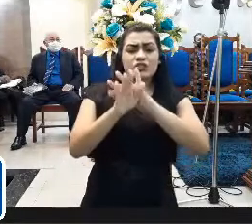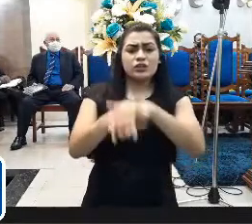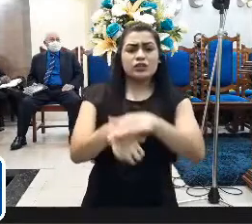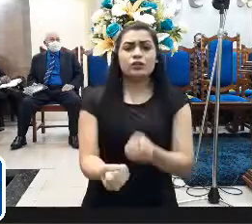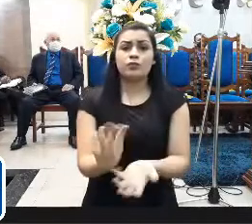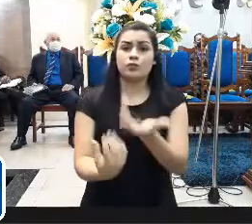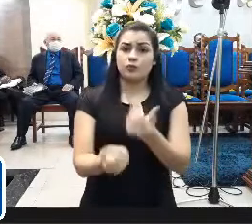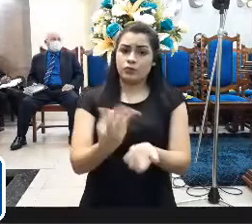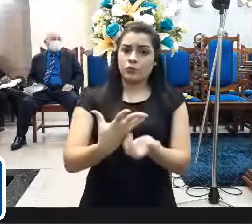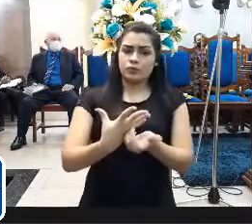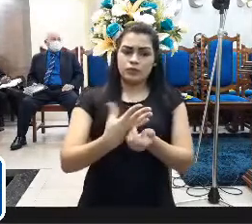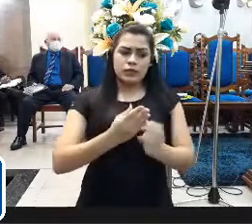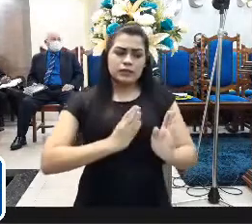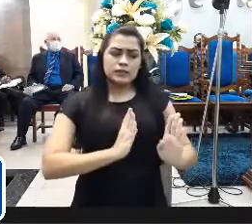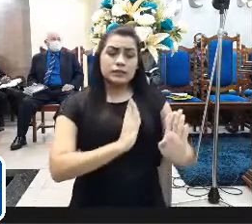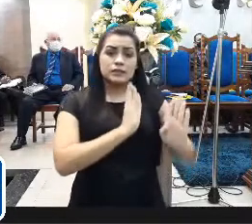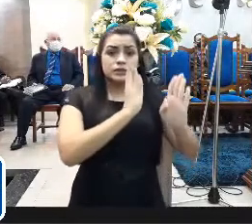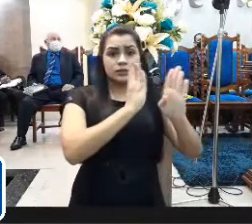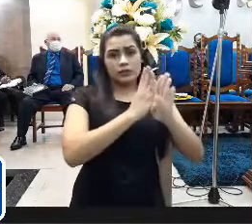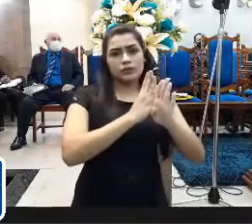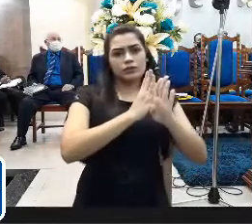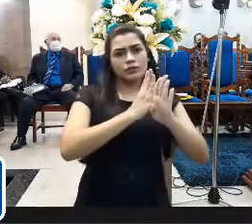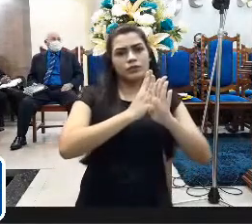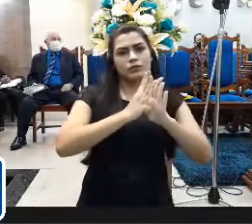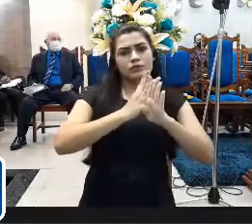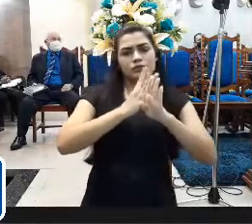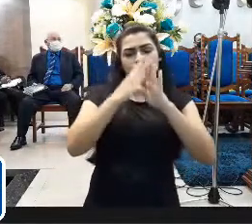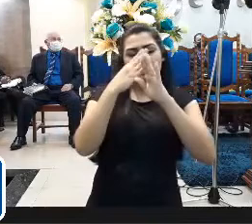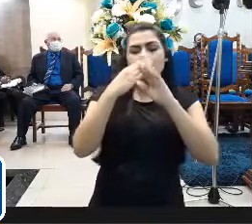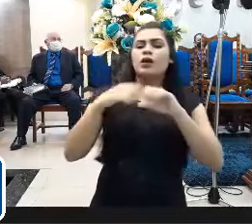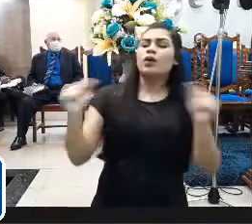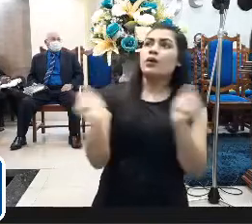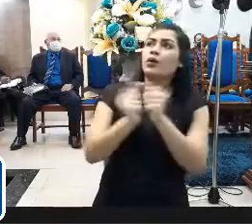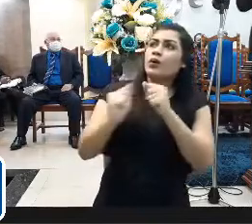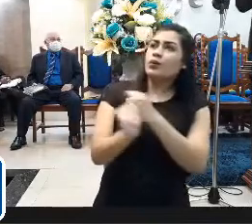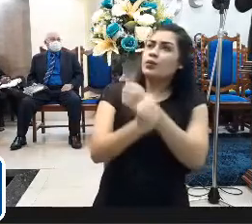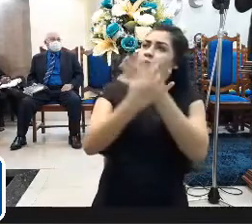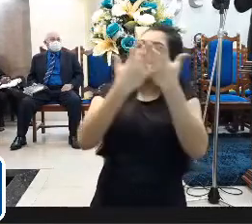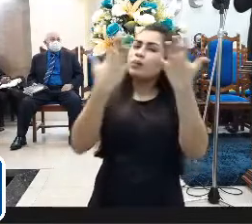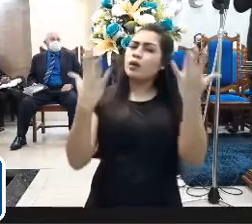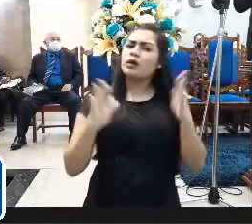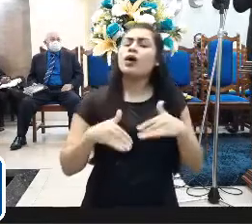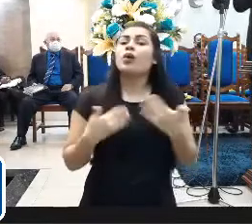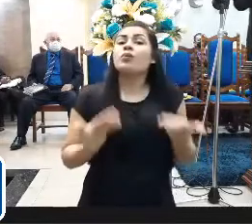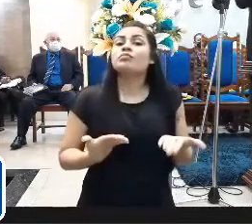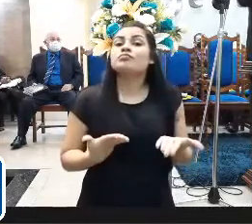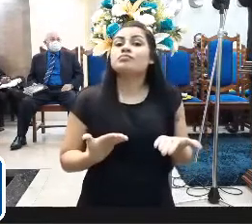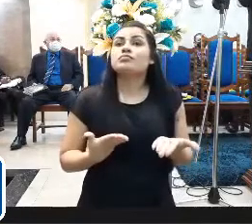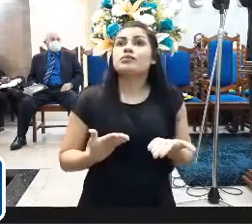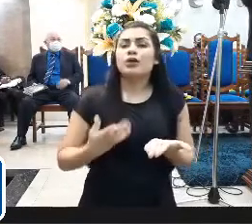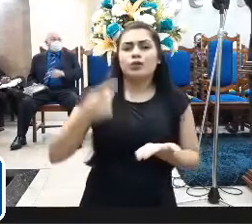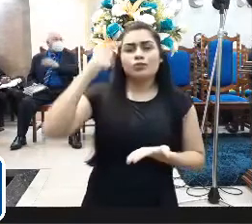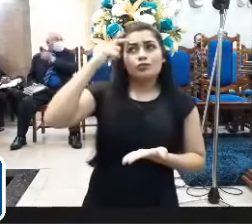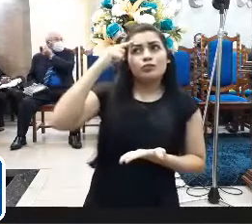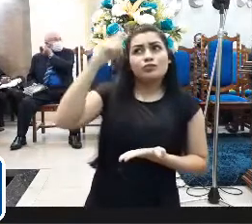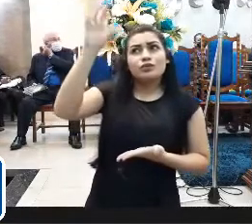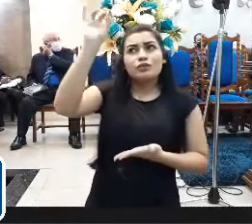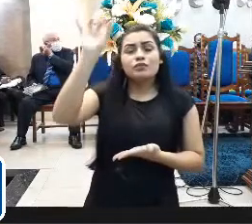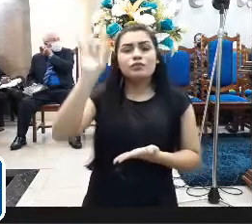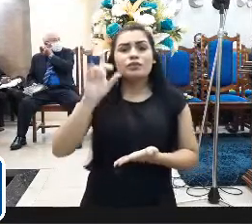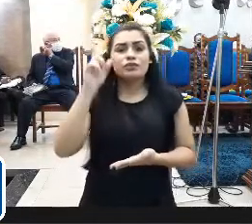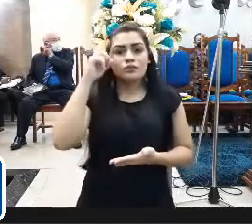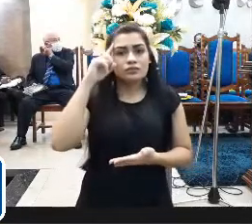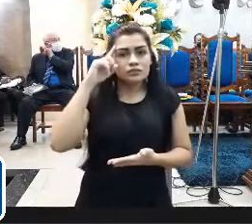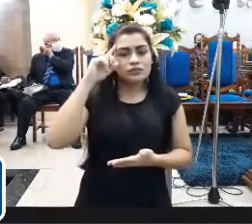e honra e glória aonde? Na revelação de Jesus Cristo, naquele dia que ele vai se